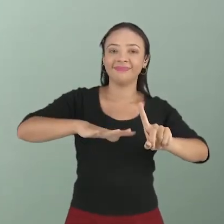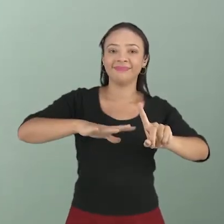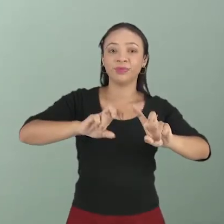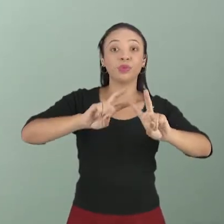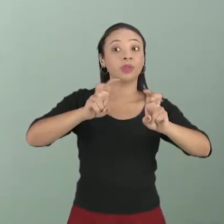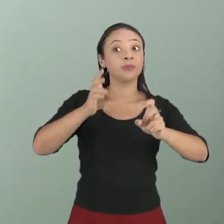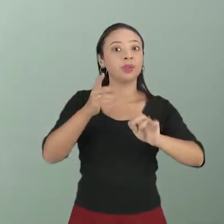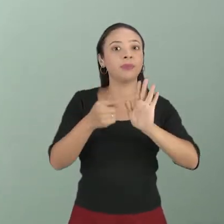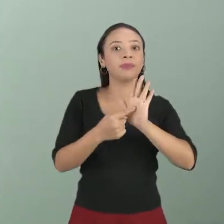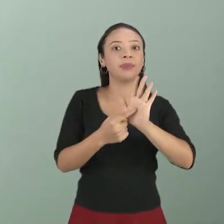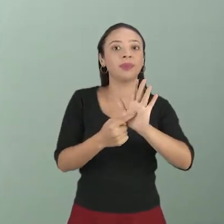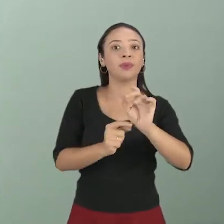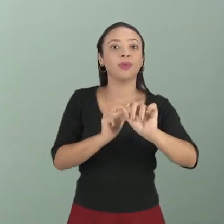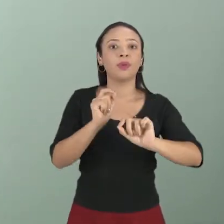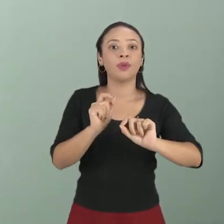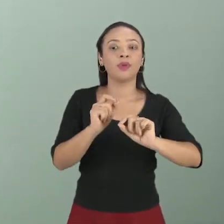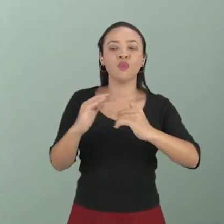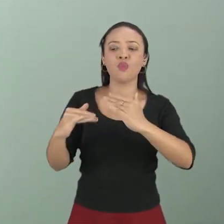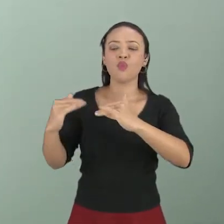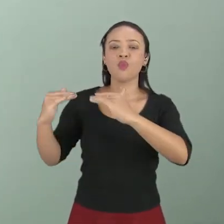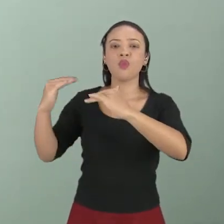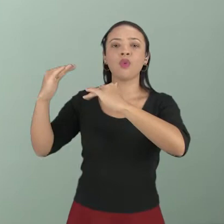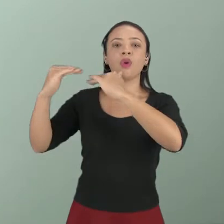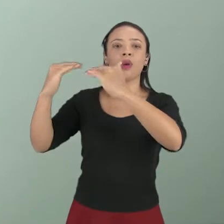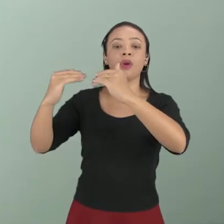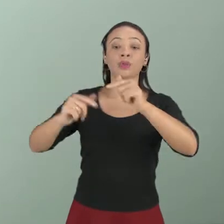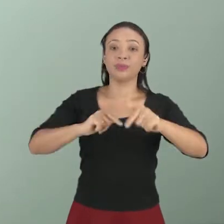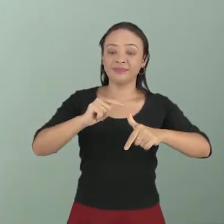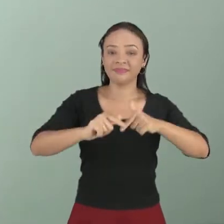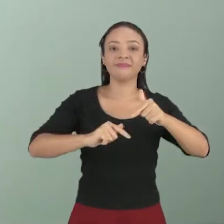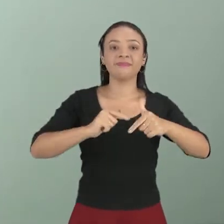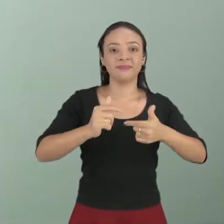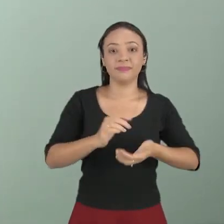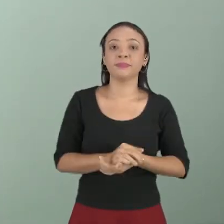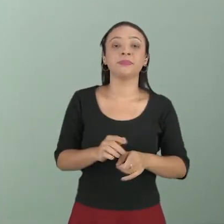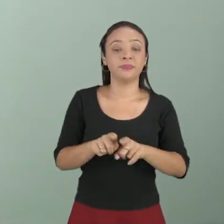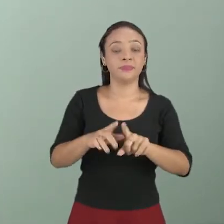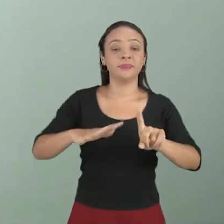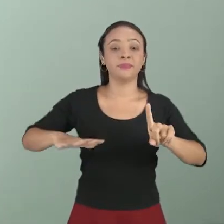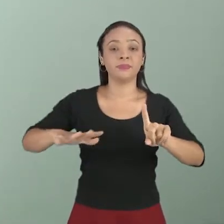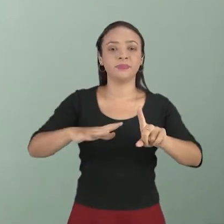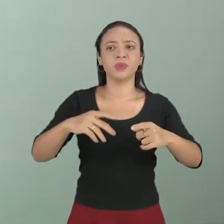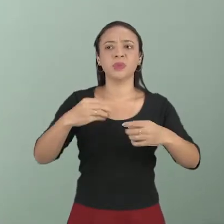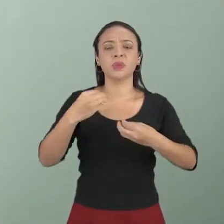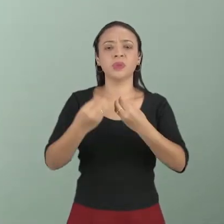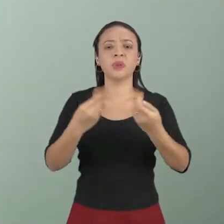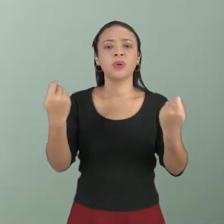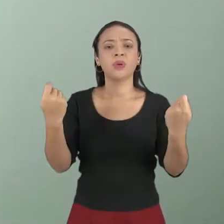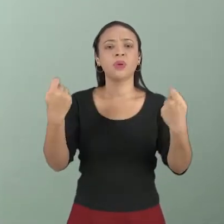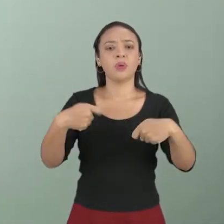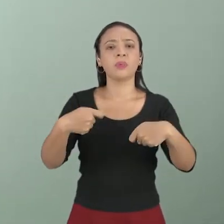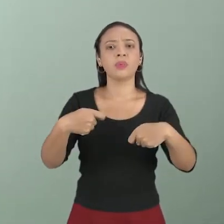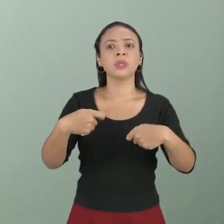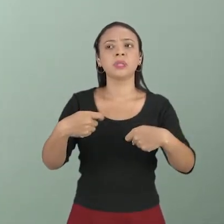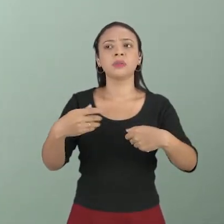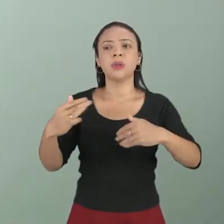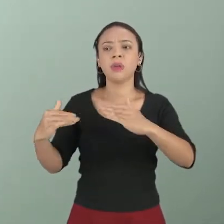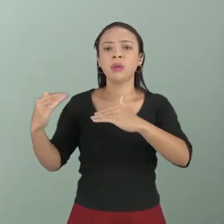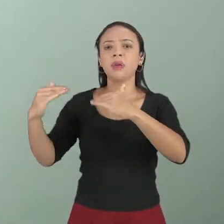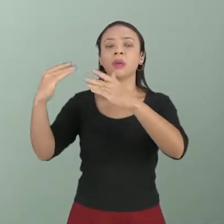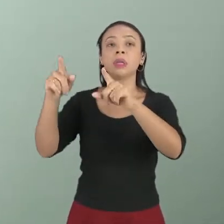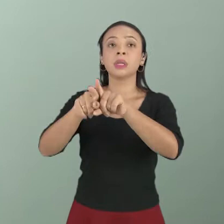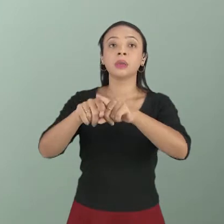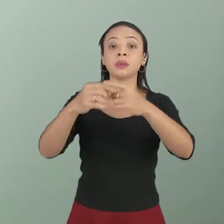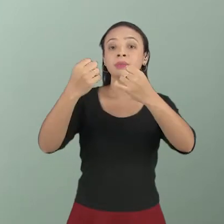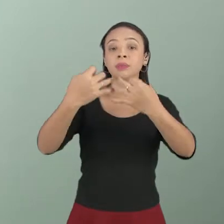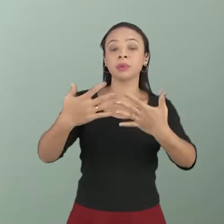já indica que nós vamos falar sobre evolução no trabalho e a sociedade, como que se deu essa evolução. E vamos falar